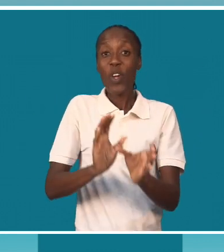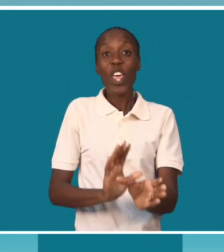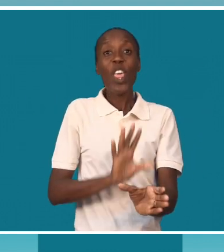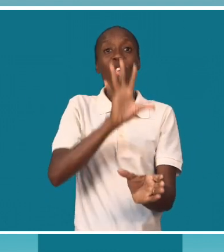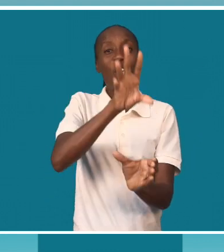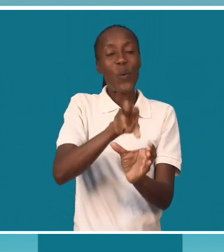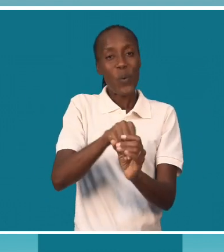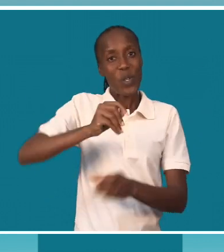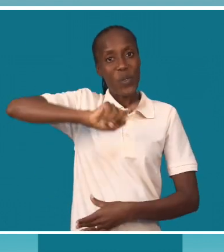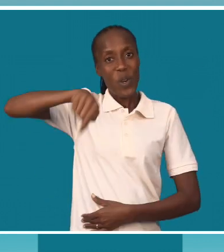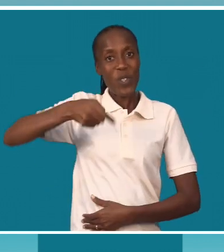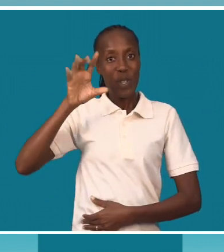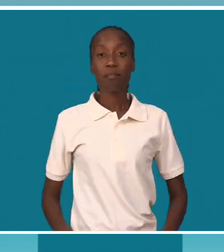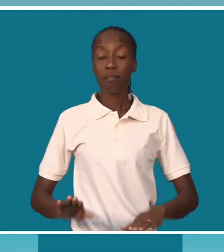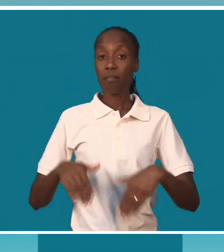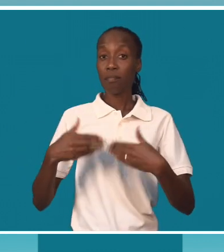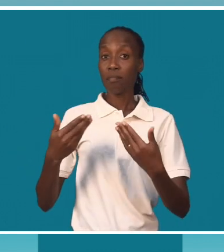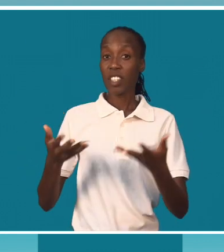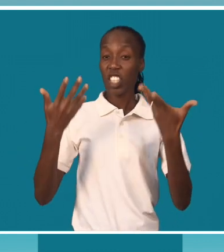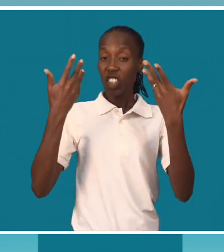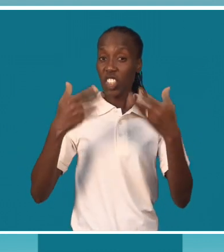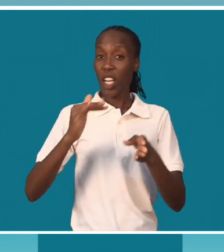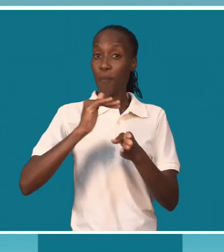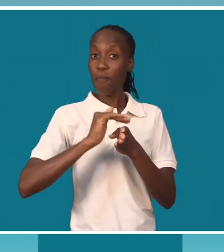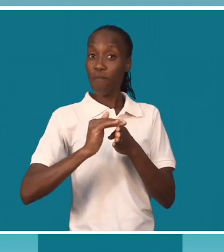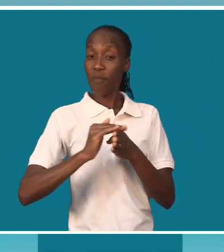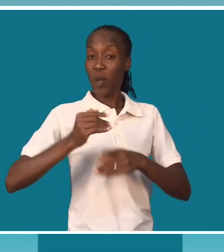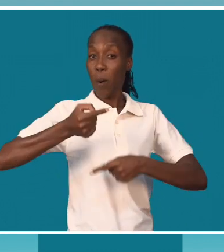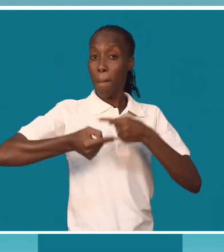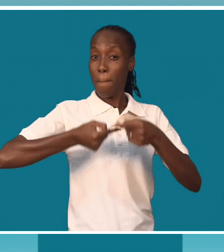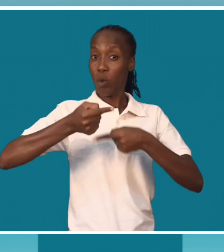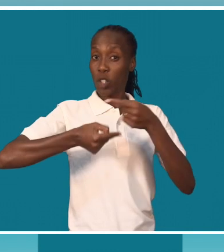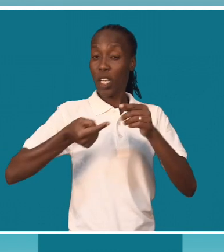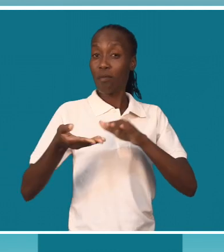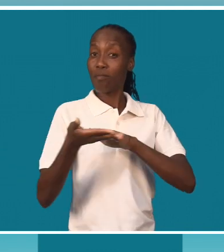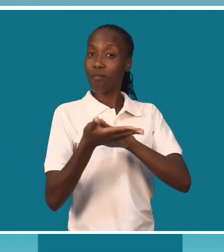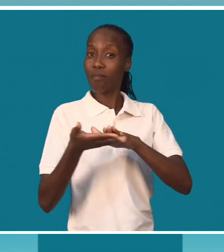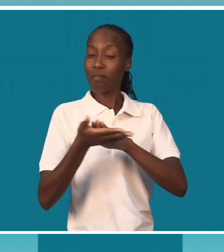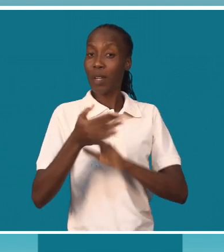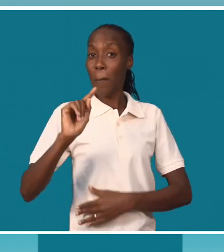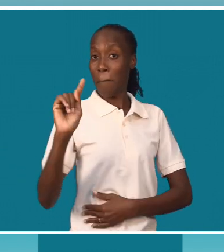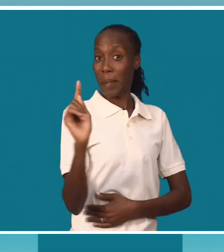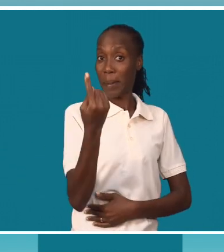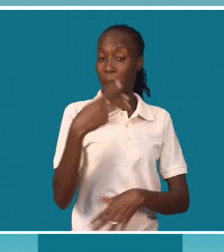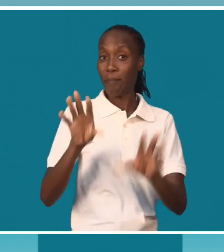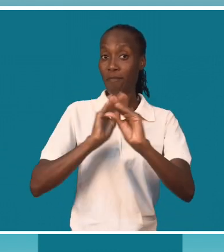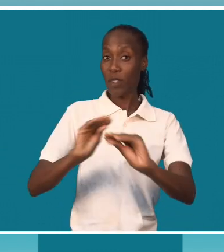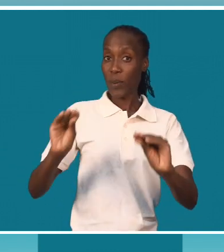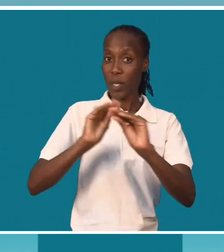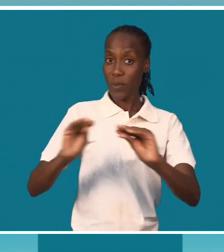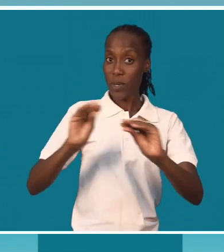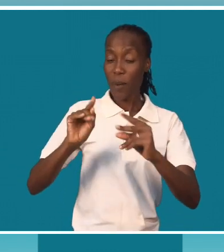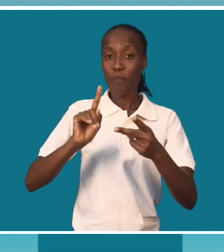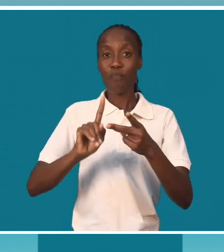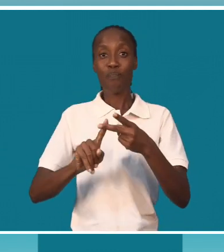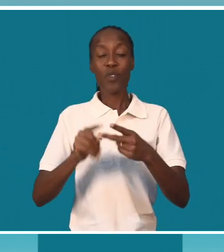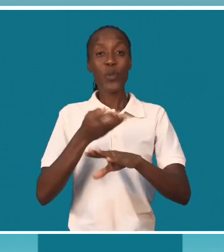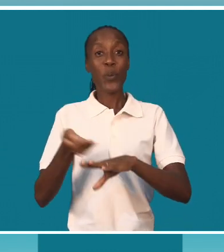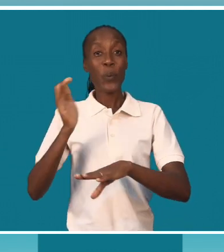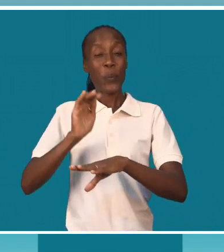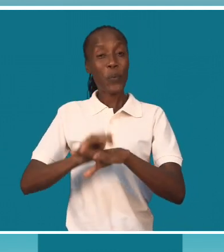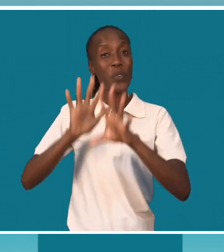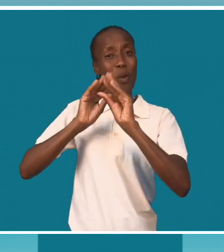incluindo a nossa província de Maputo. Chegamos a implementar um projeto piloto de educação